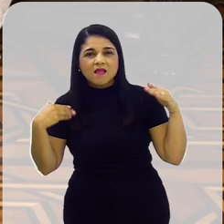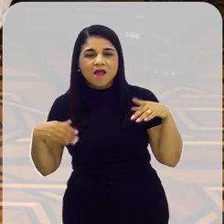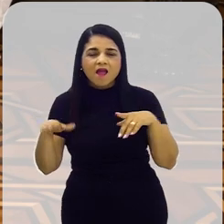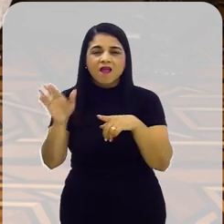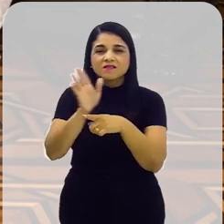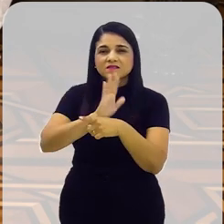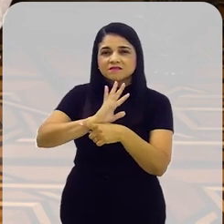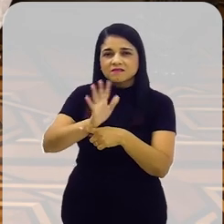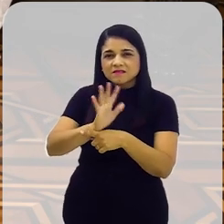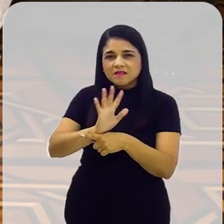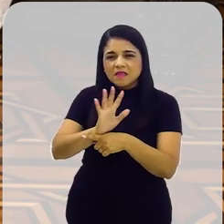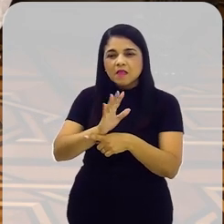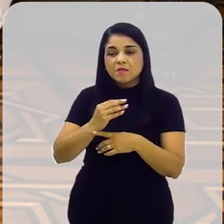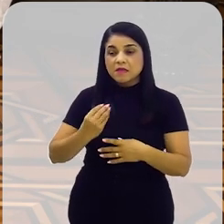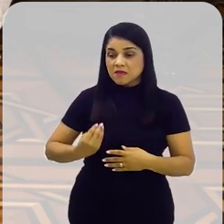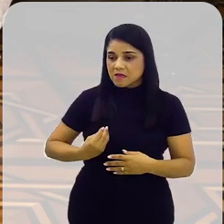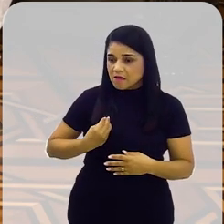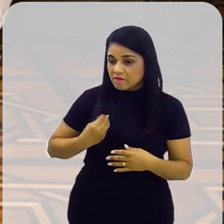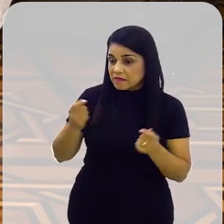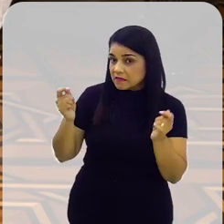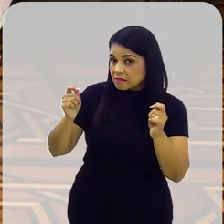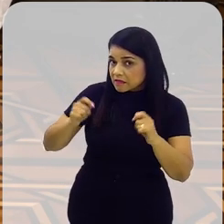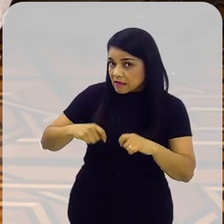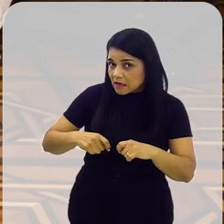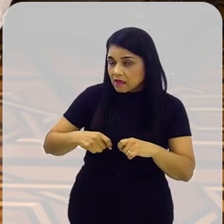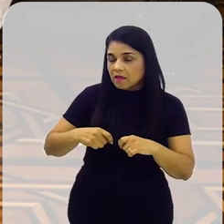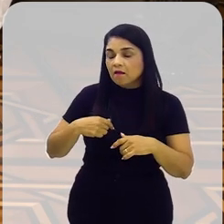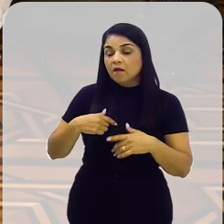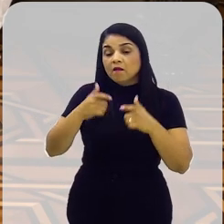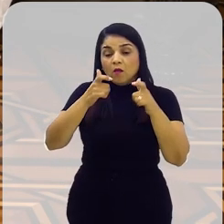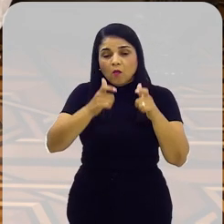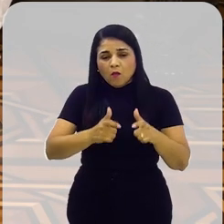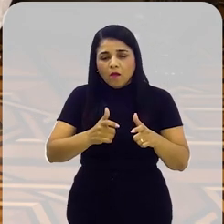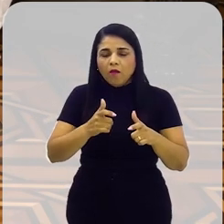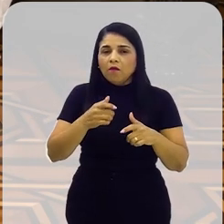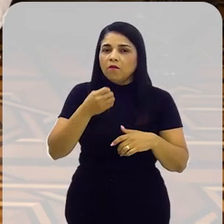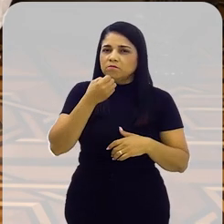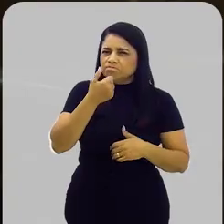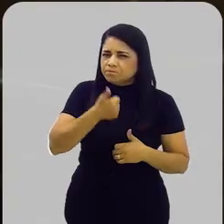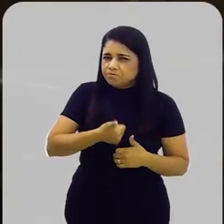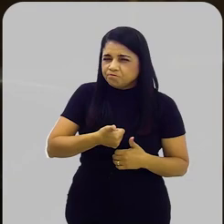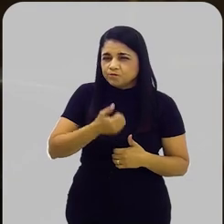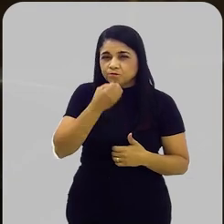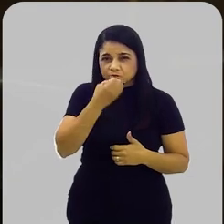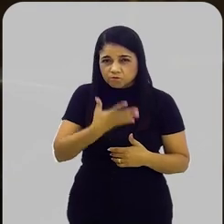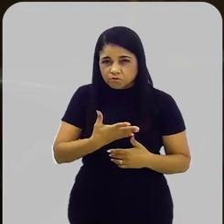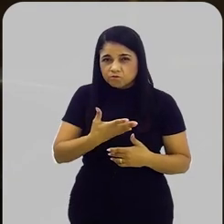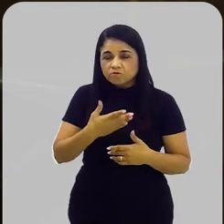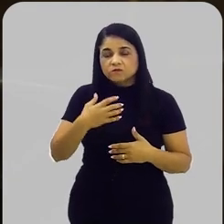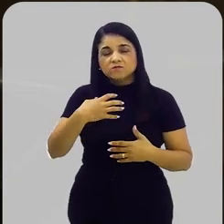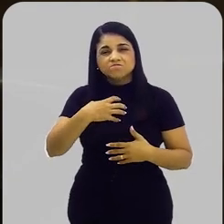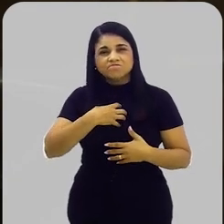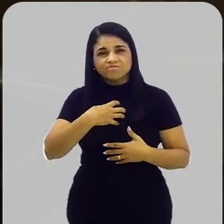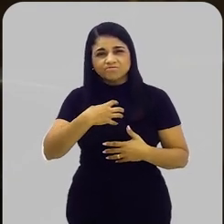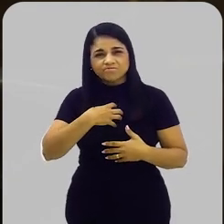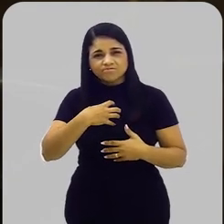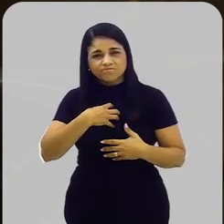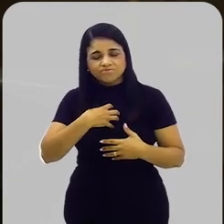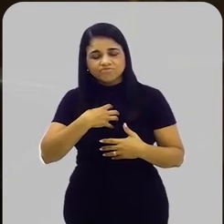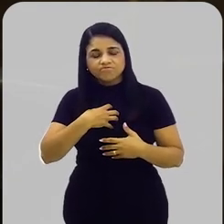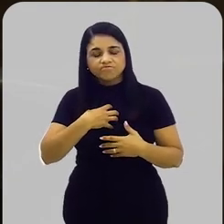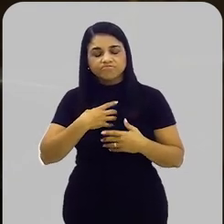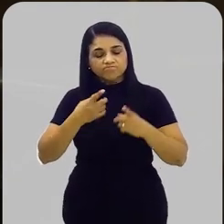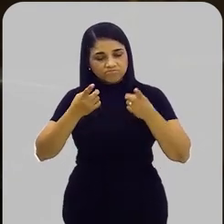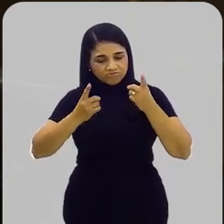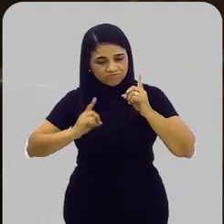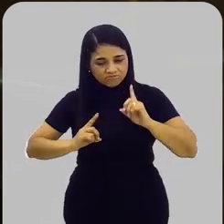passear. E quanto a vida valia a pena. Exato. E aí ele sempre me levava para um lugar bacana, sabe? E aí isso foi me